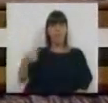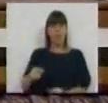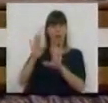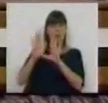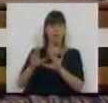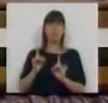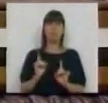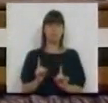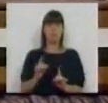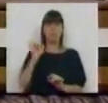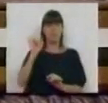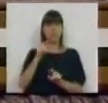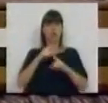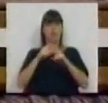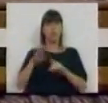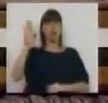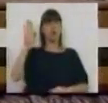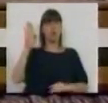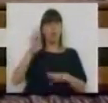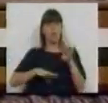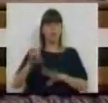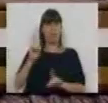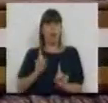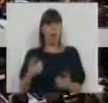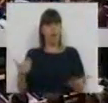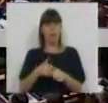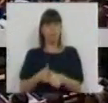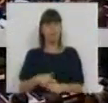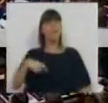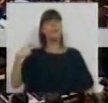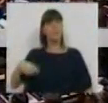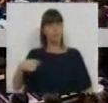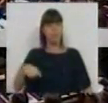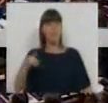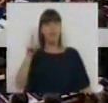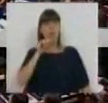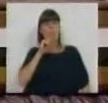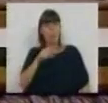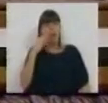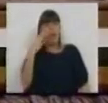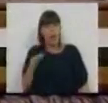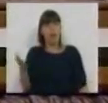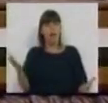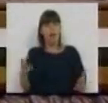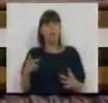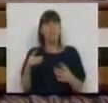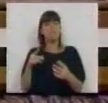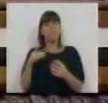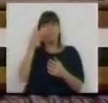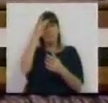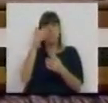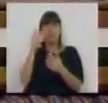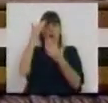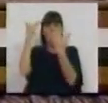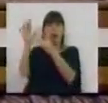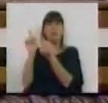dever, foi esse o seu juramento. O Presidente pode naturalmente ouvir